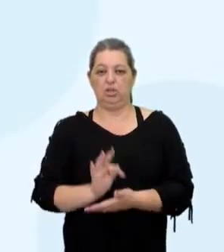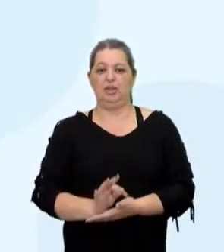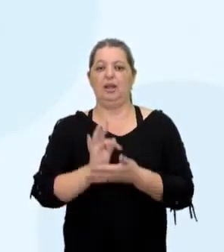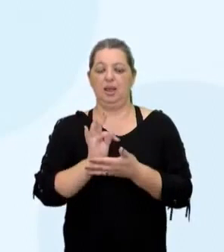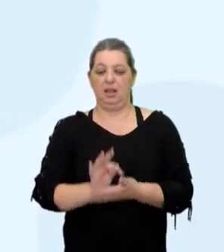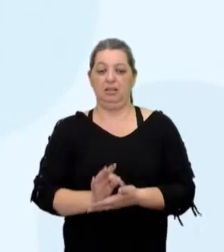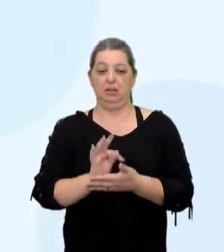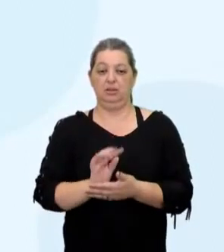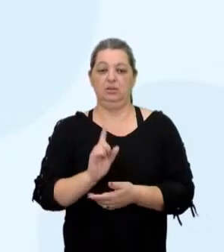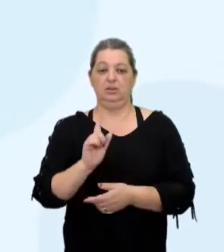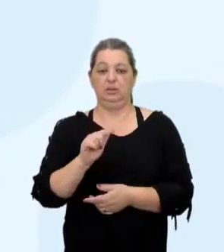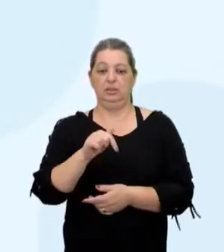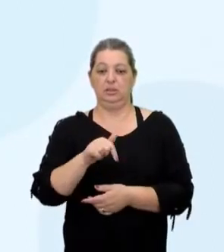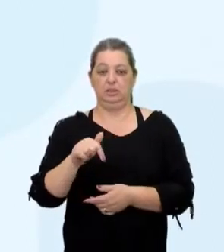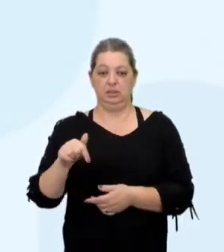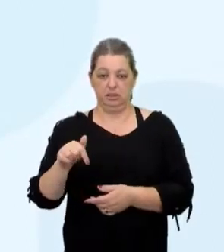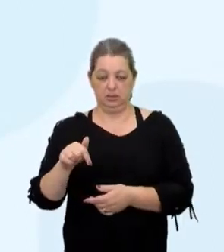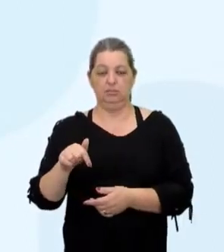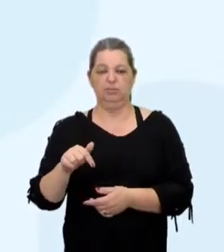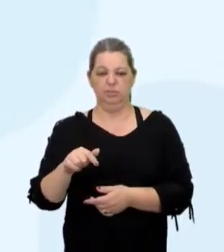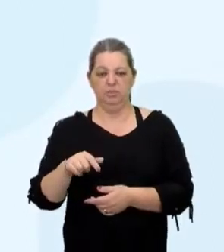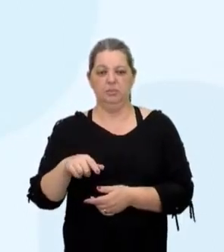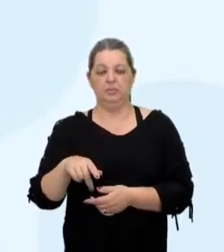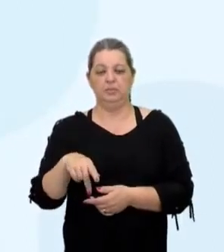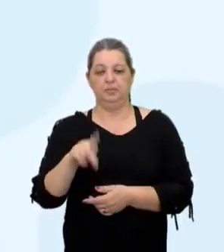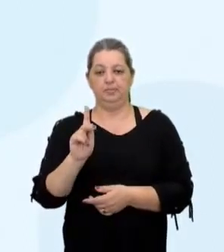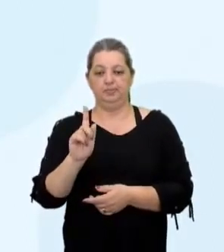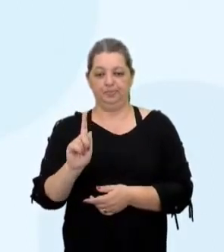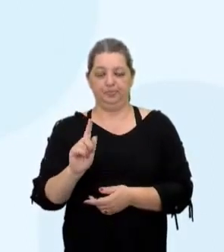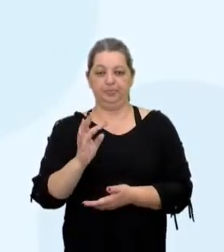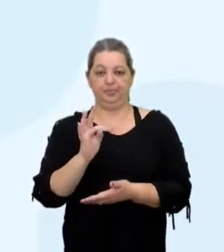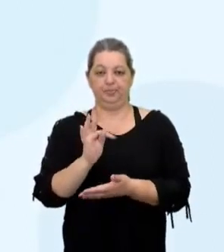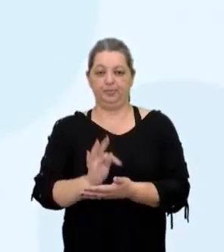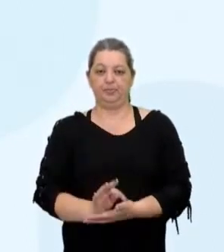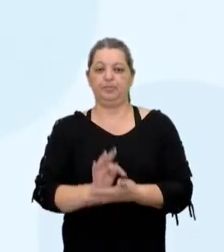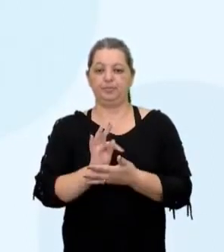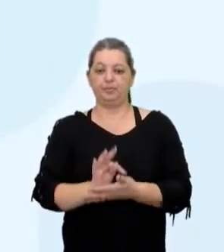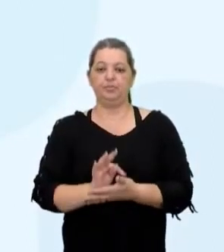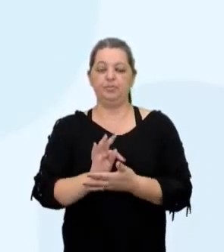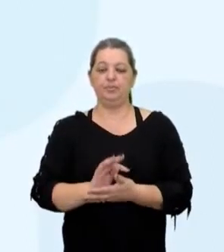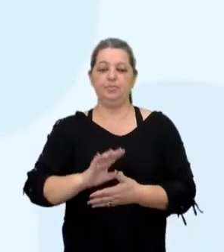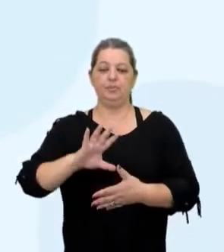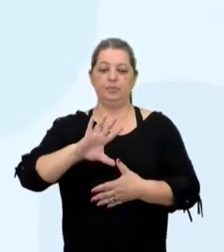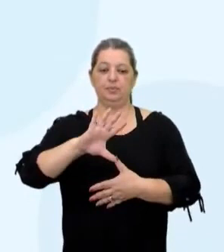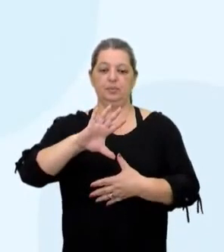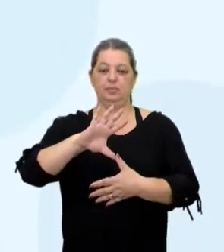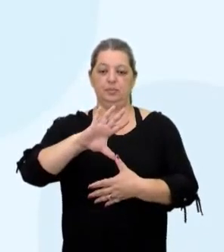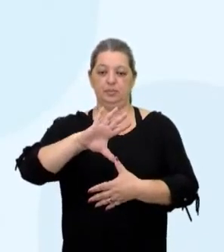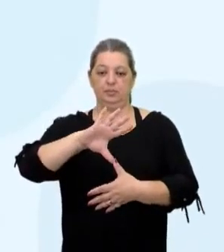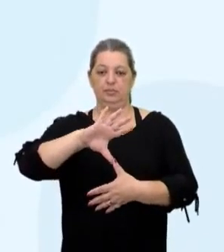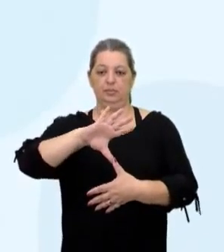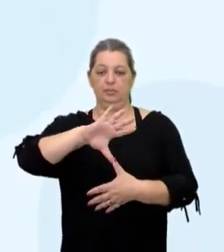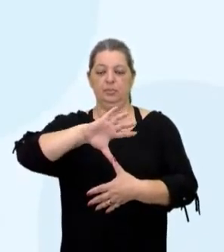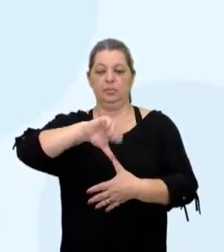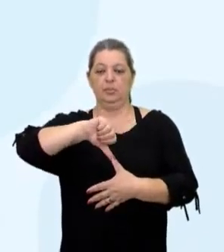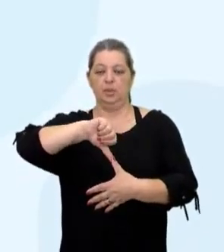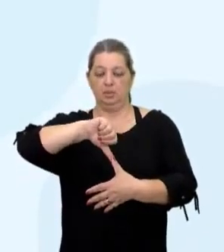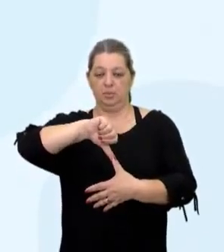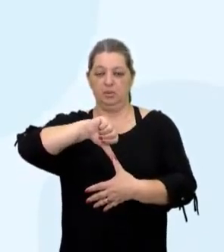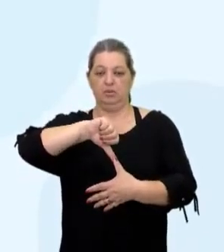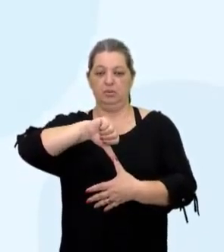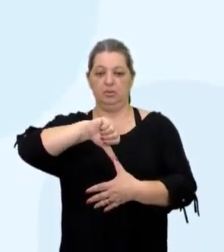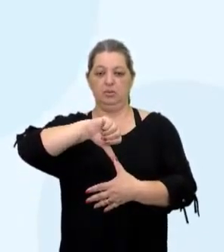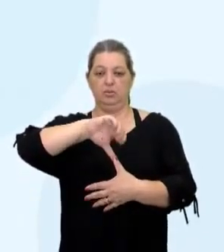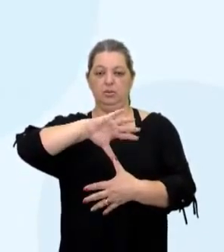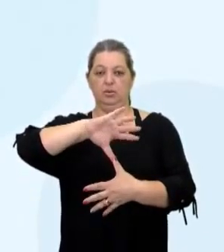187 quilotoneladas, né? E aí vai tendo aí América do Sul, no total aí com a América Central e o Caribe,